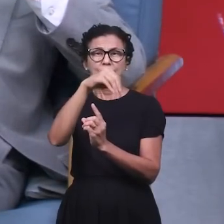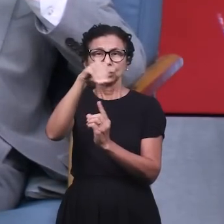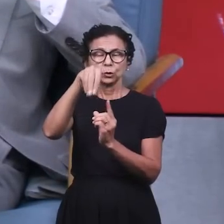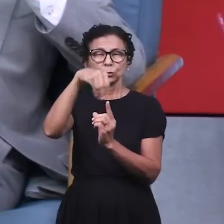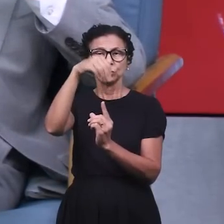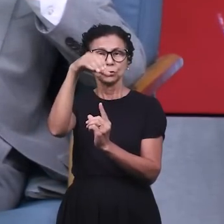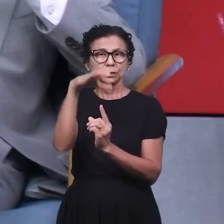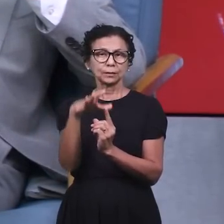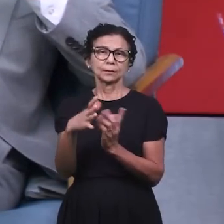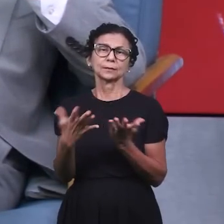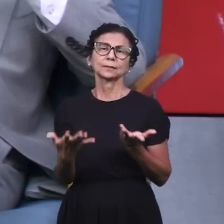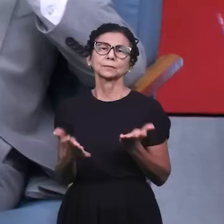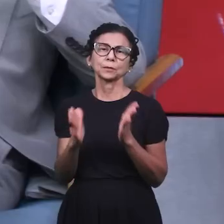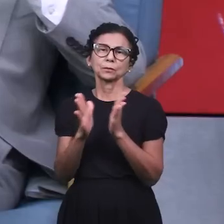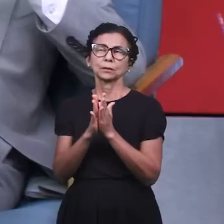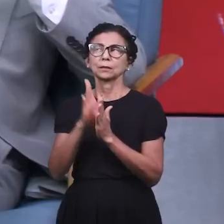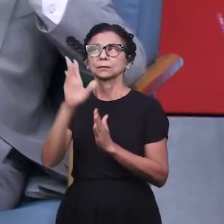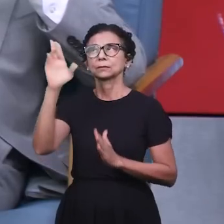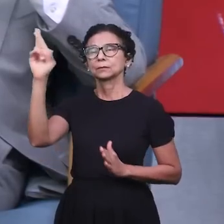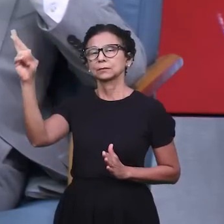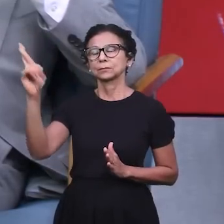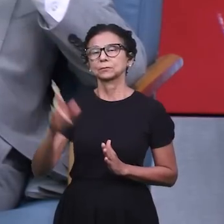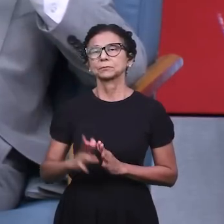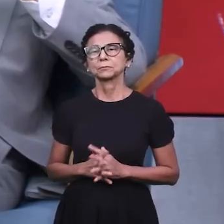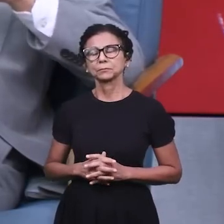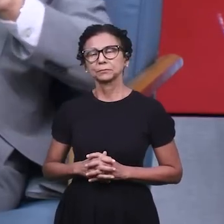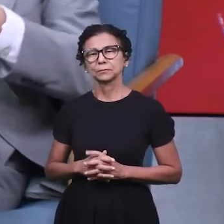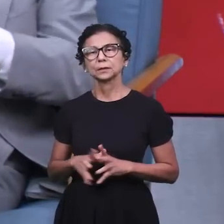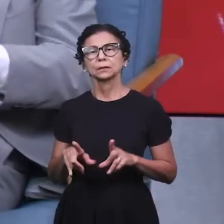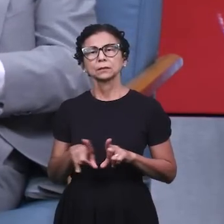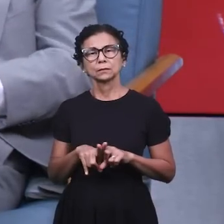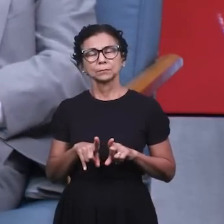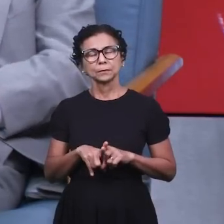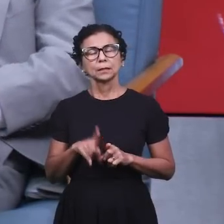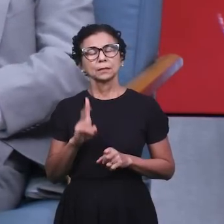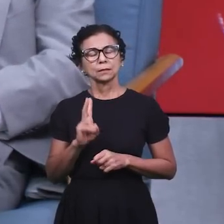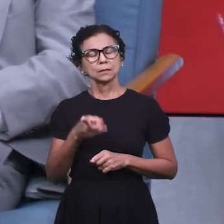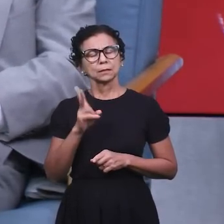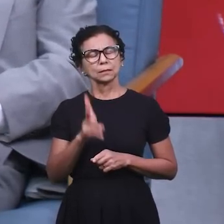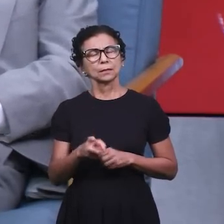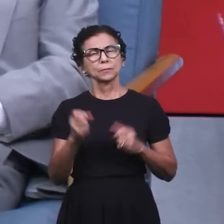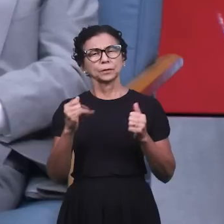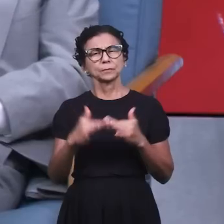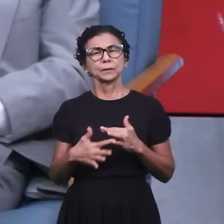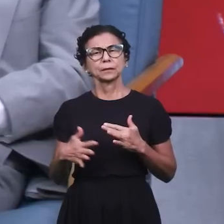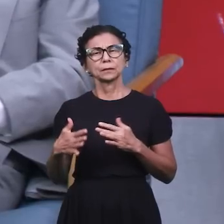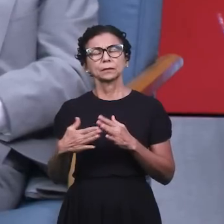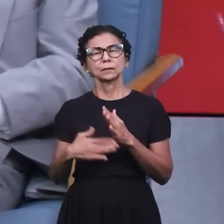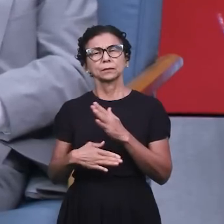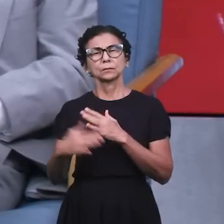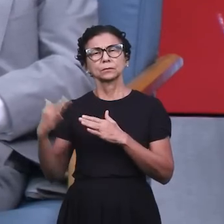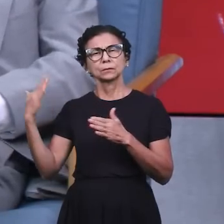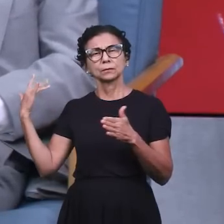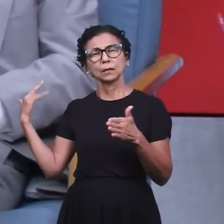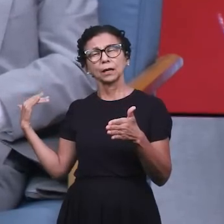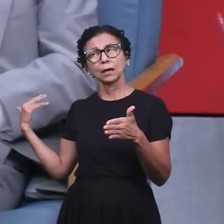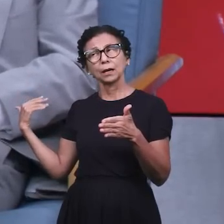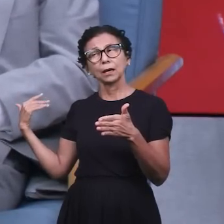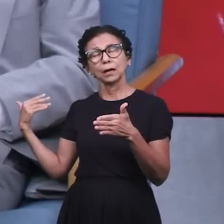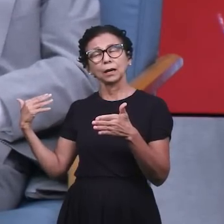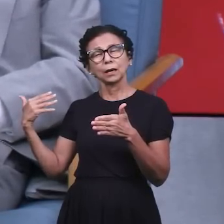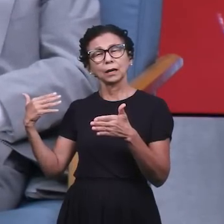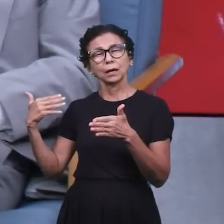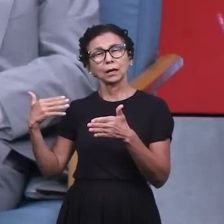irmos aos pés do Senhor. Nós sempre falamos, e há isso desde o começo,